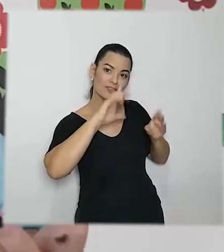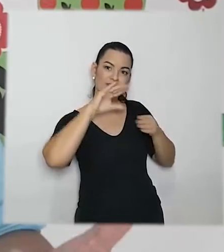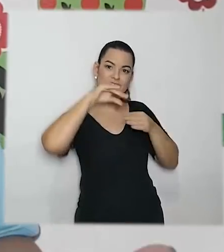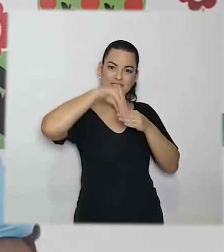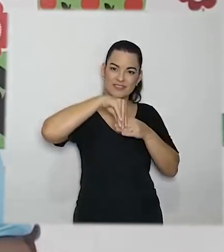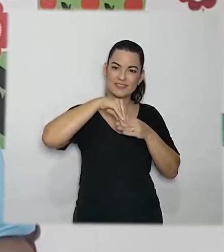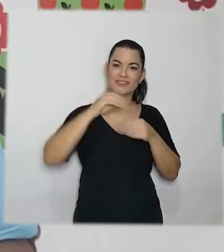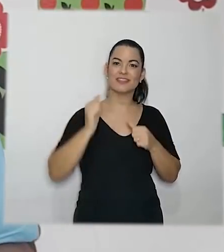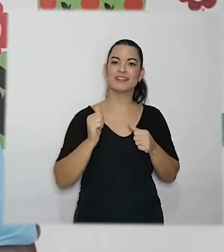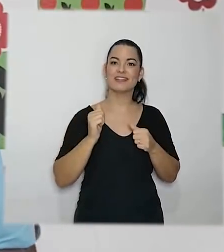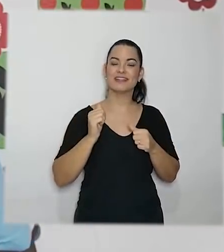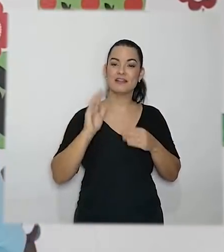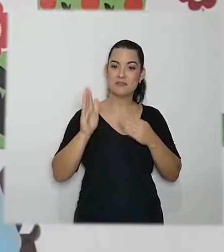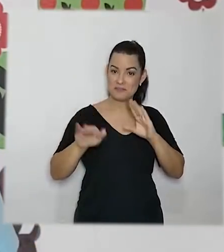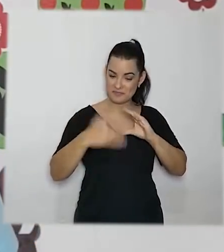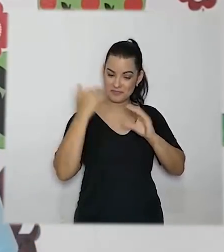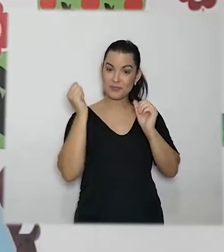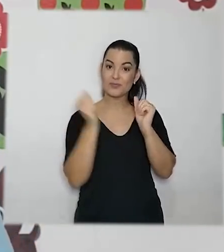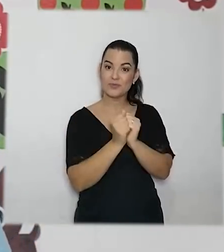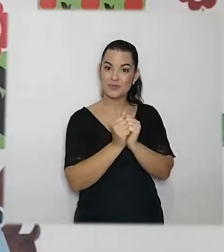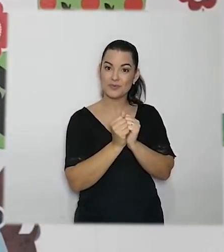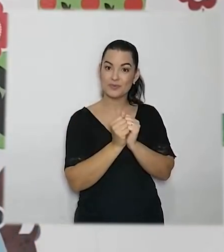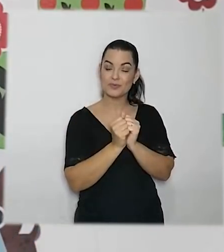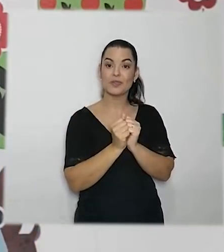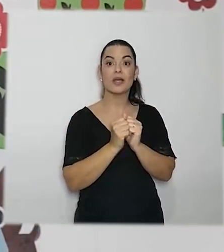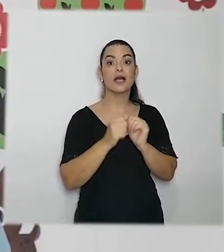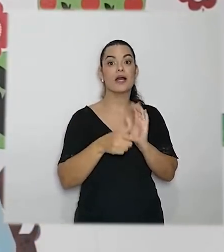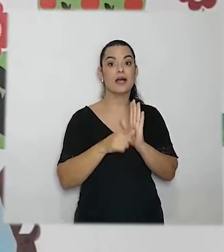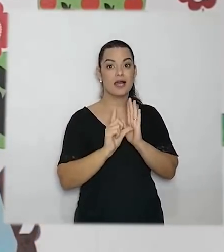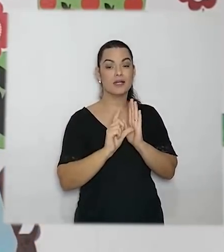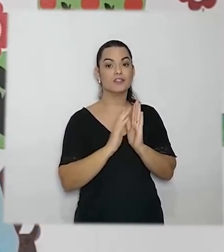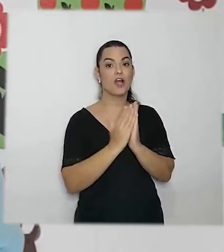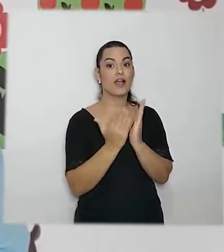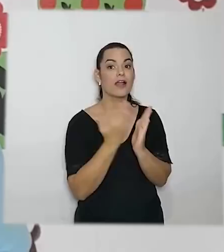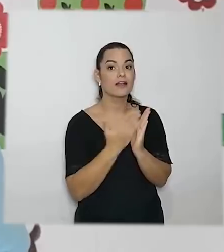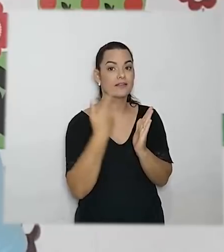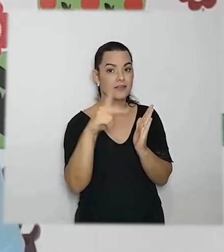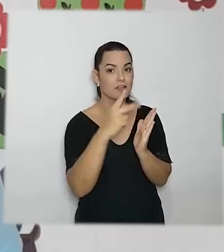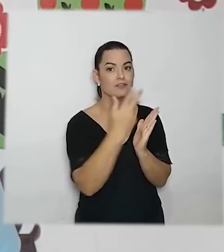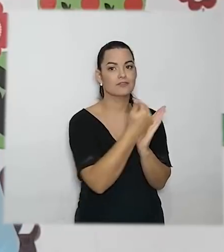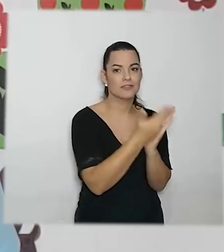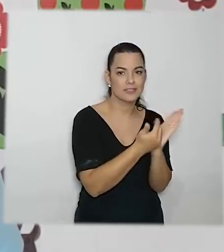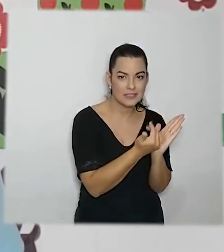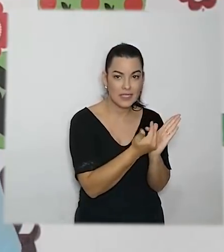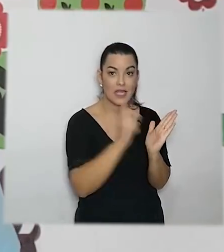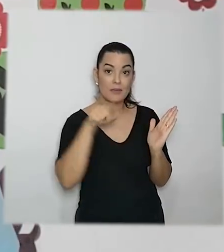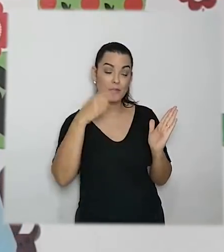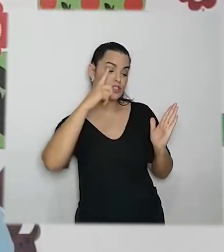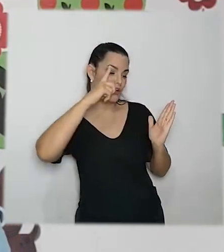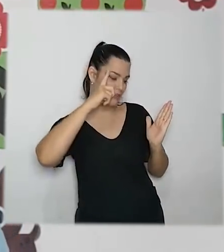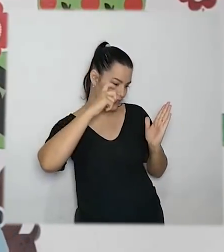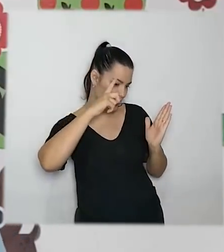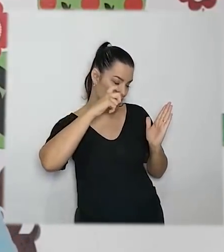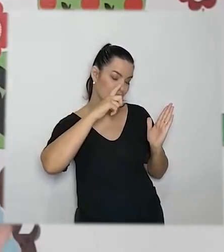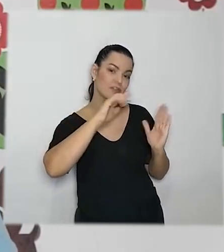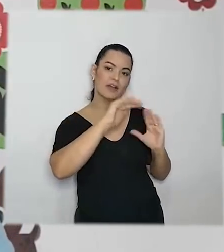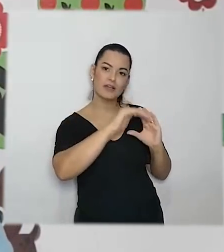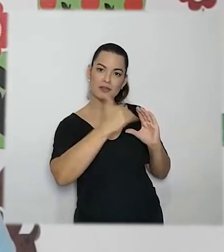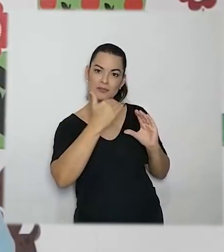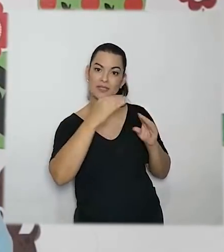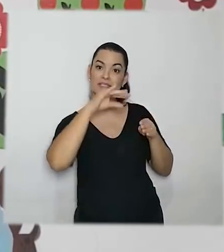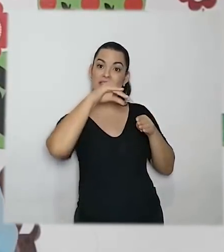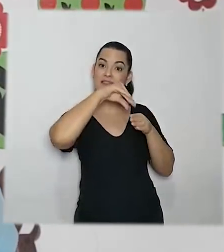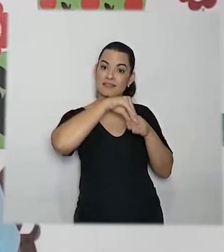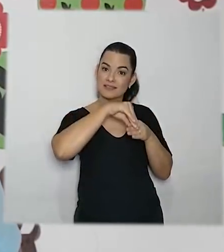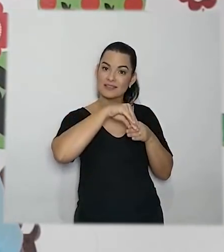você registra no seu caderno, tira uma foto e vai anexar o seu registro no